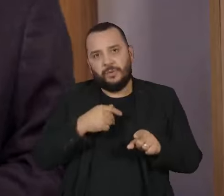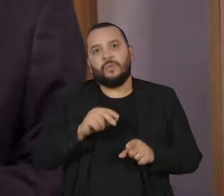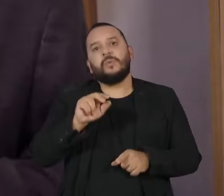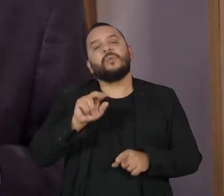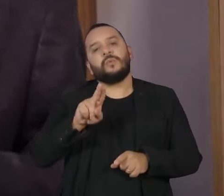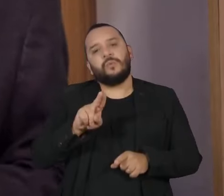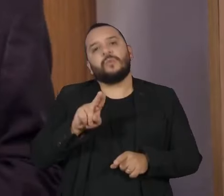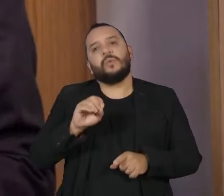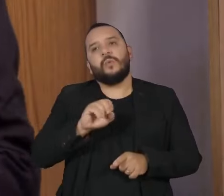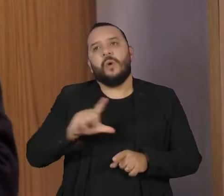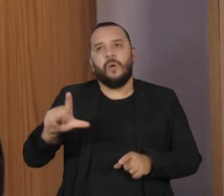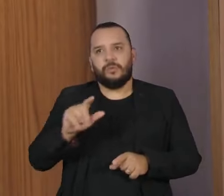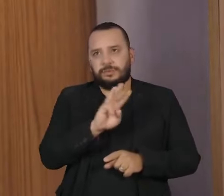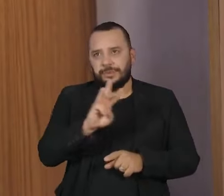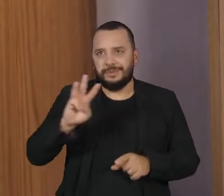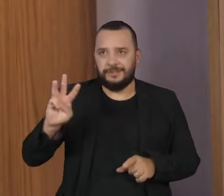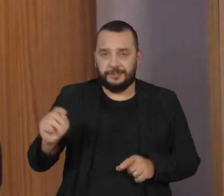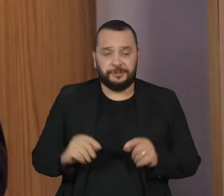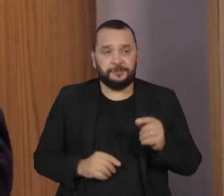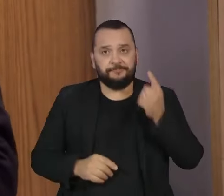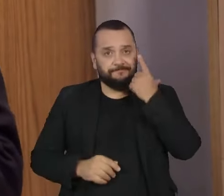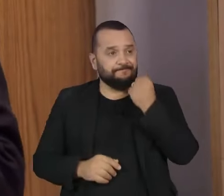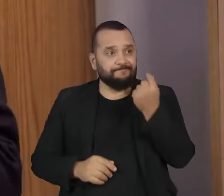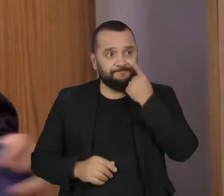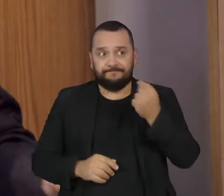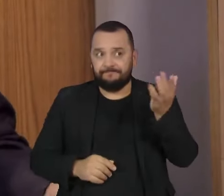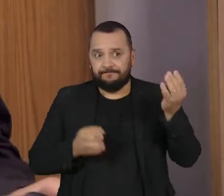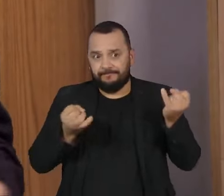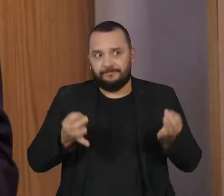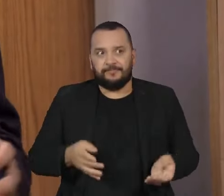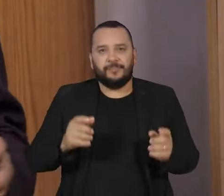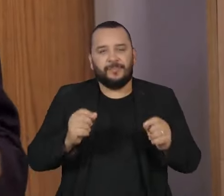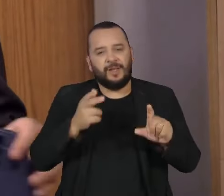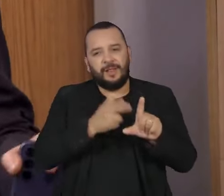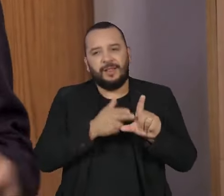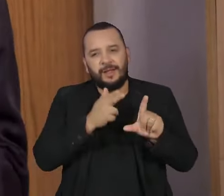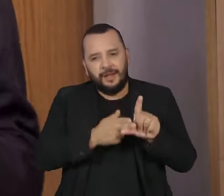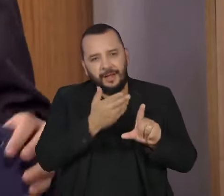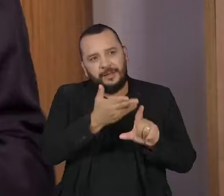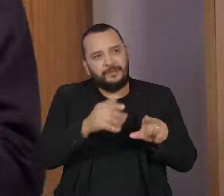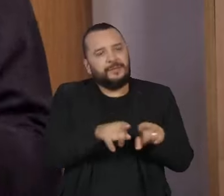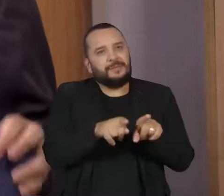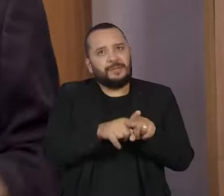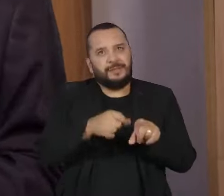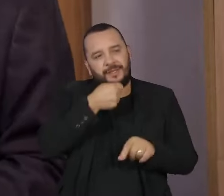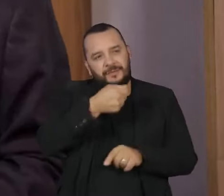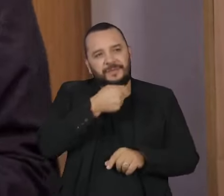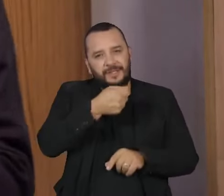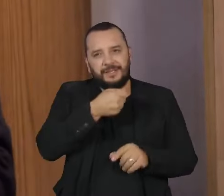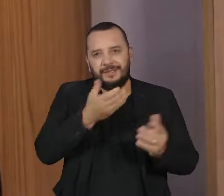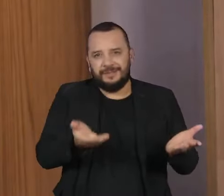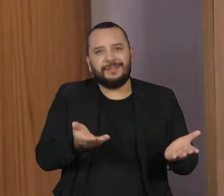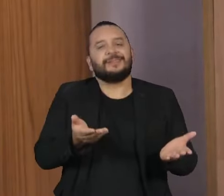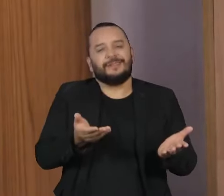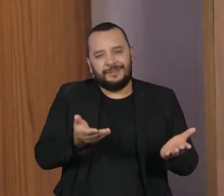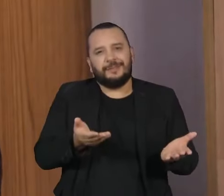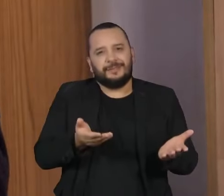Eu queria aproveitar aí uma menção que a Vera fez a respeito da live, né? Da entrevista, sabatina, enfim, o nome que se